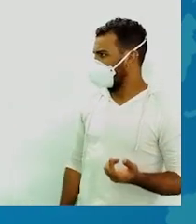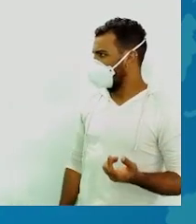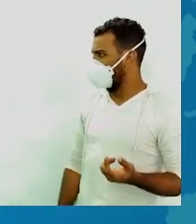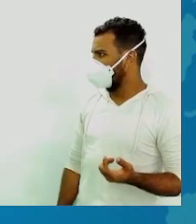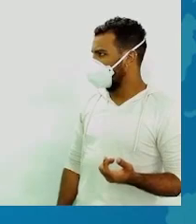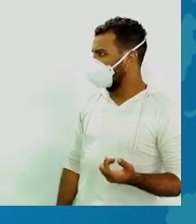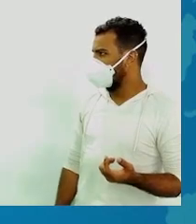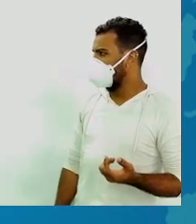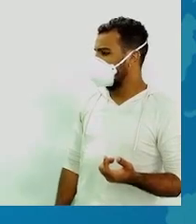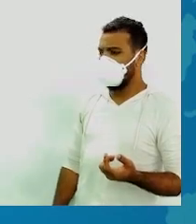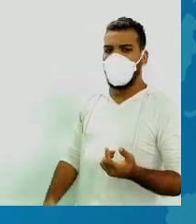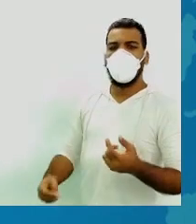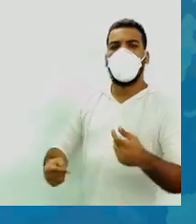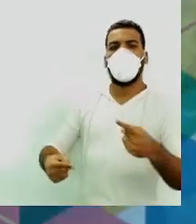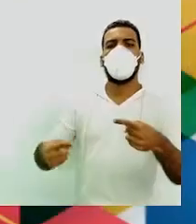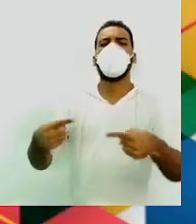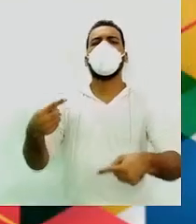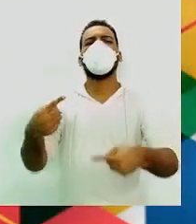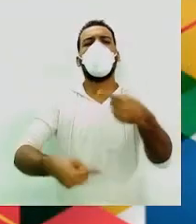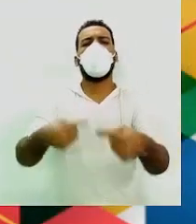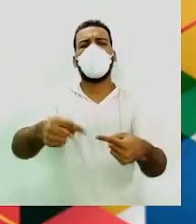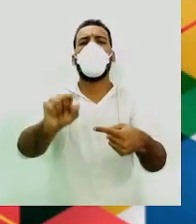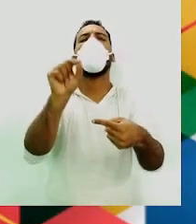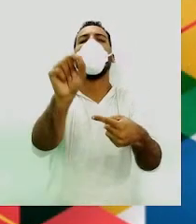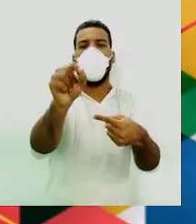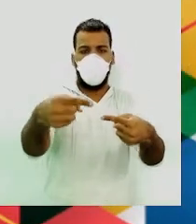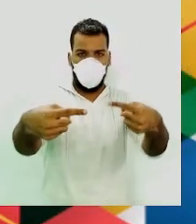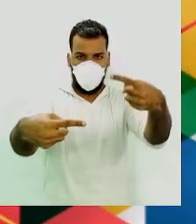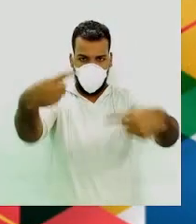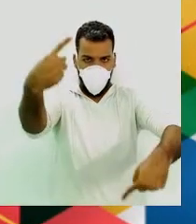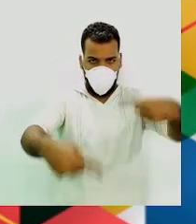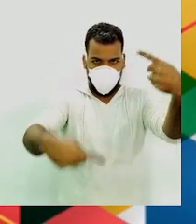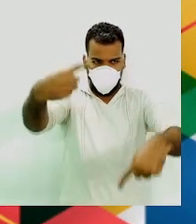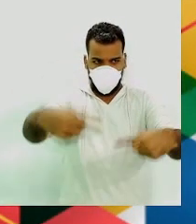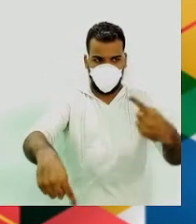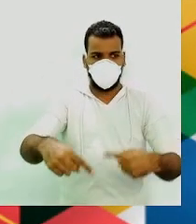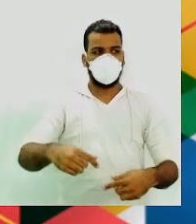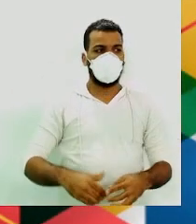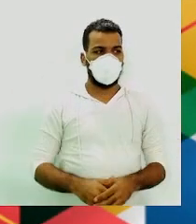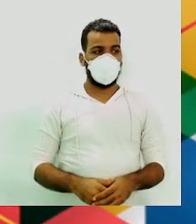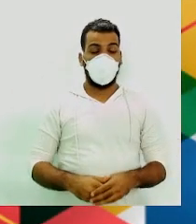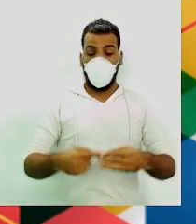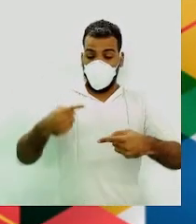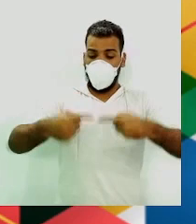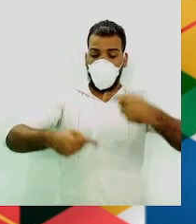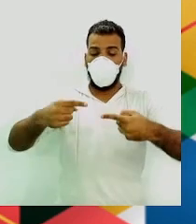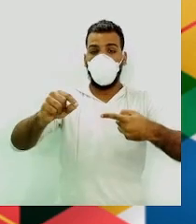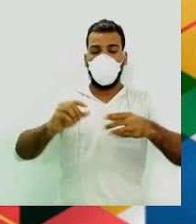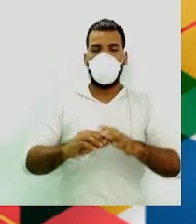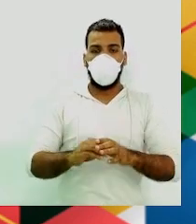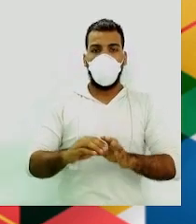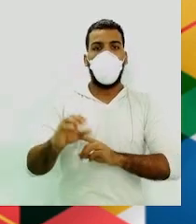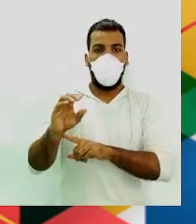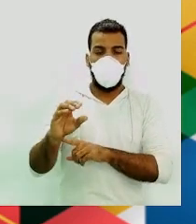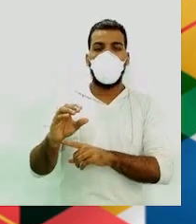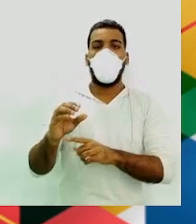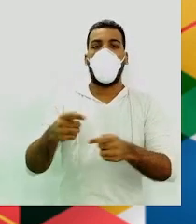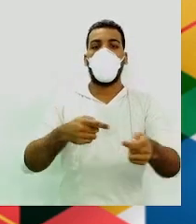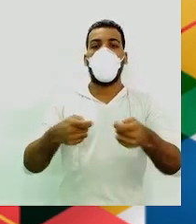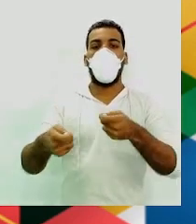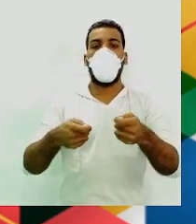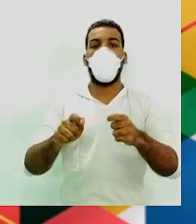que é política? Vamos colocar agora um conceito sobre isso. Política é a ciência do governo dos